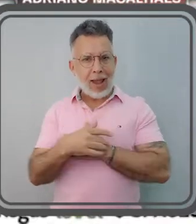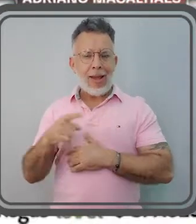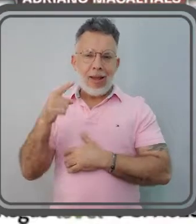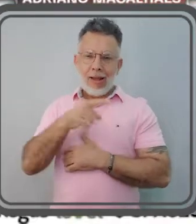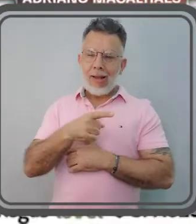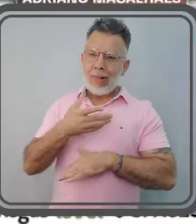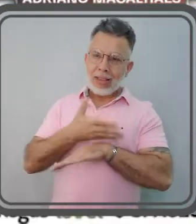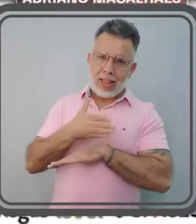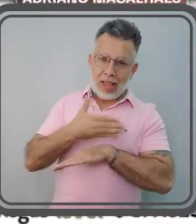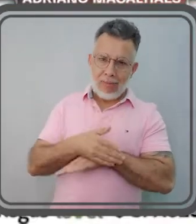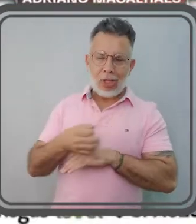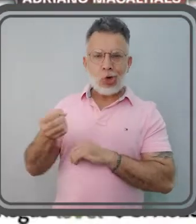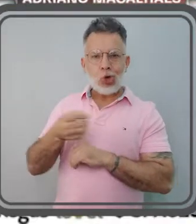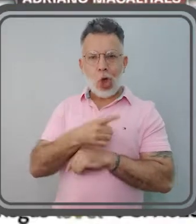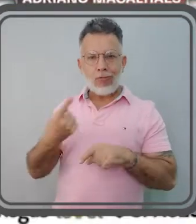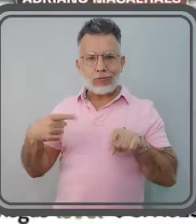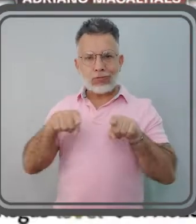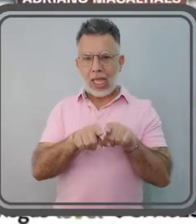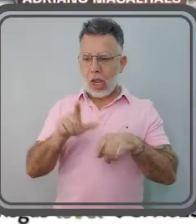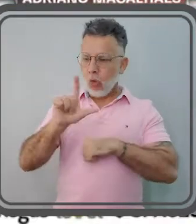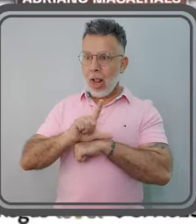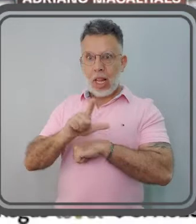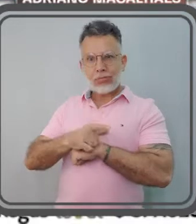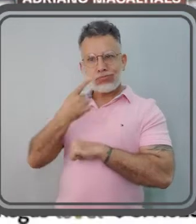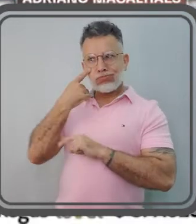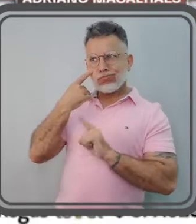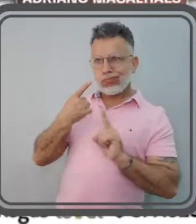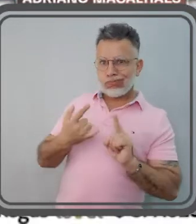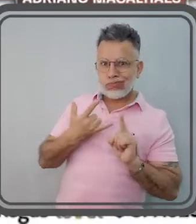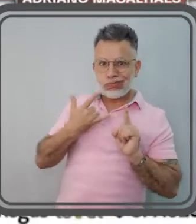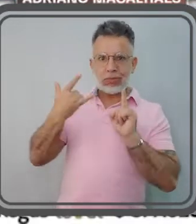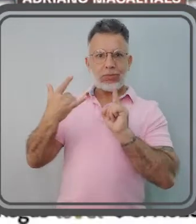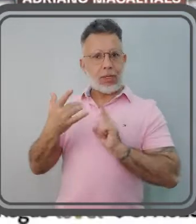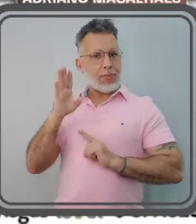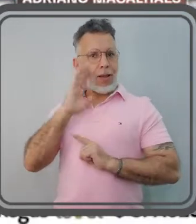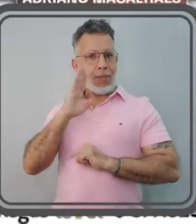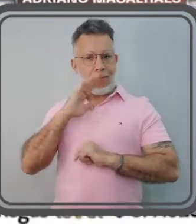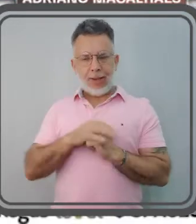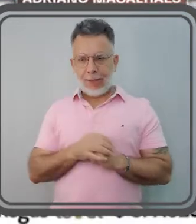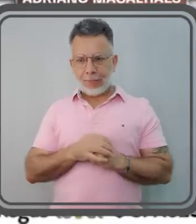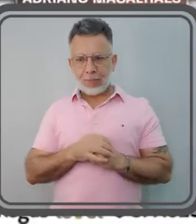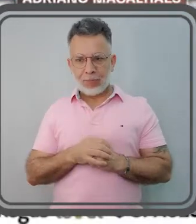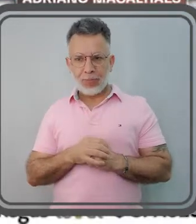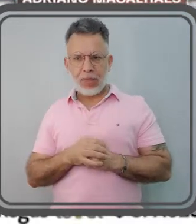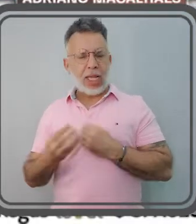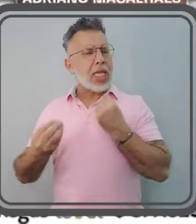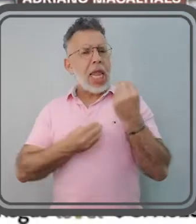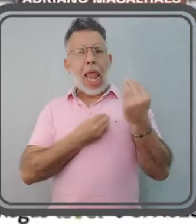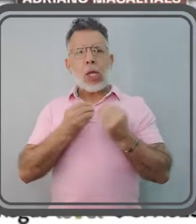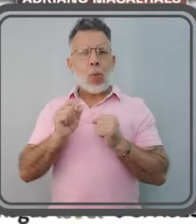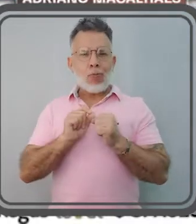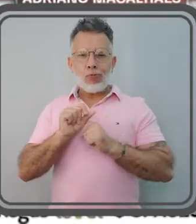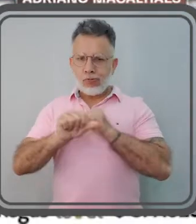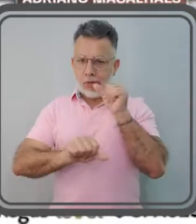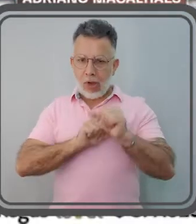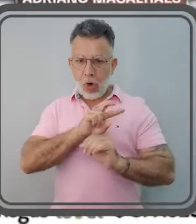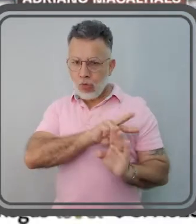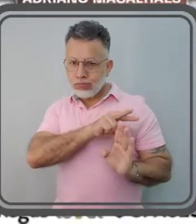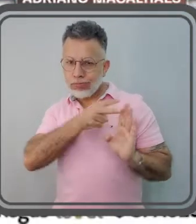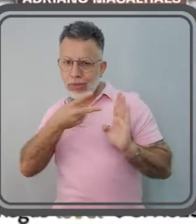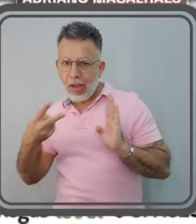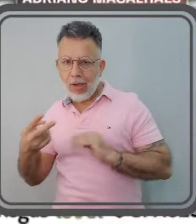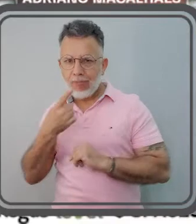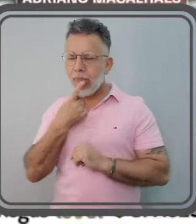bacana. E aí, como que foi essa transição? Né? Então, olha só, pelo que eu entendi, você já montou um